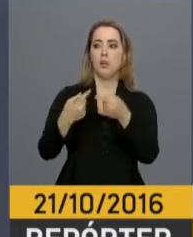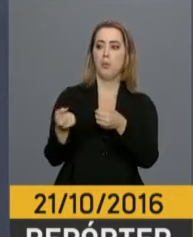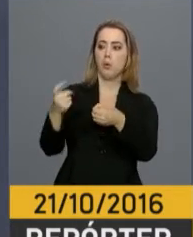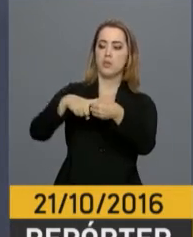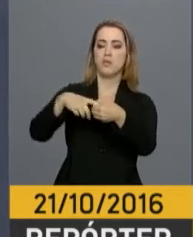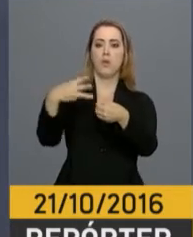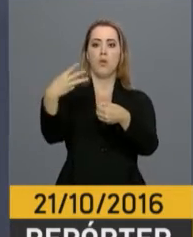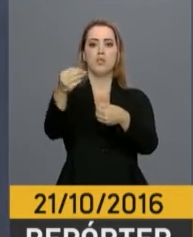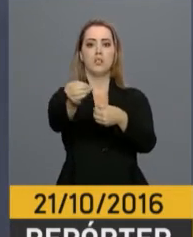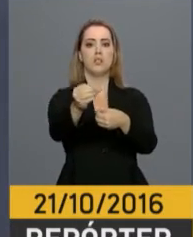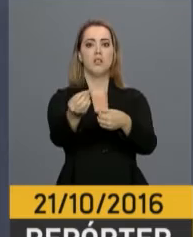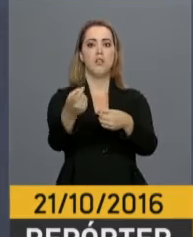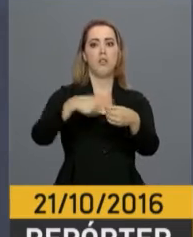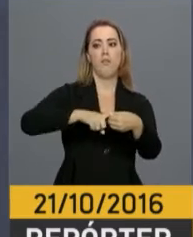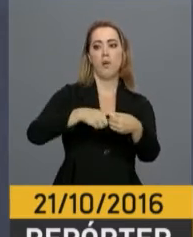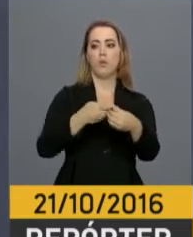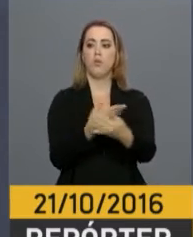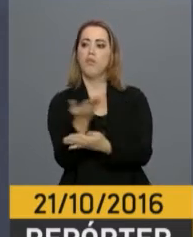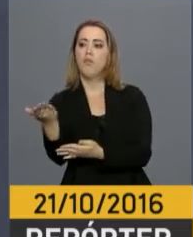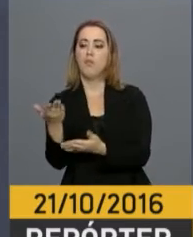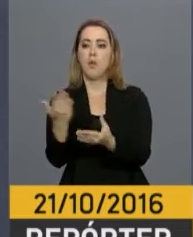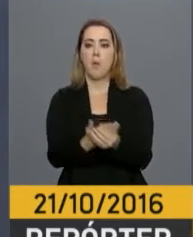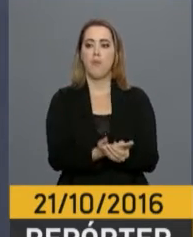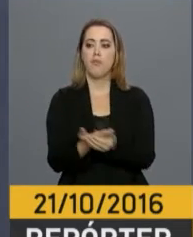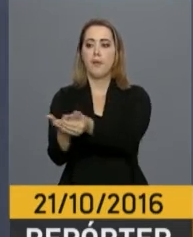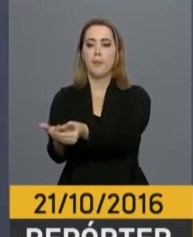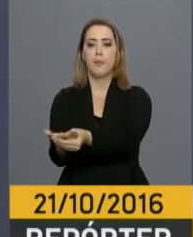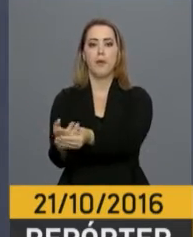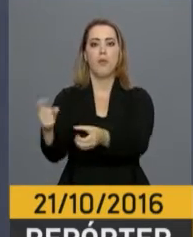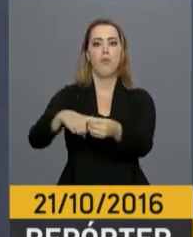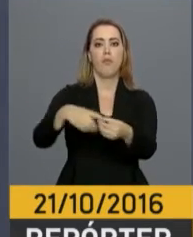prazo. E vai papel e volta papel.